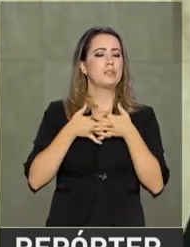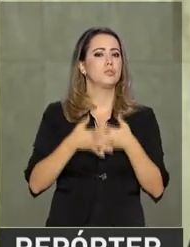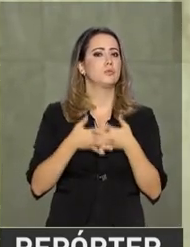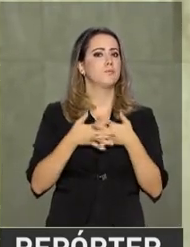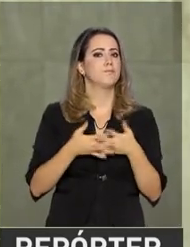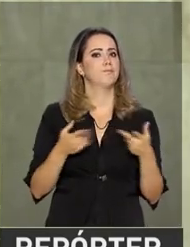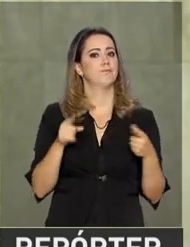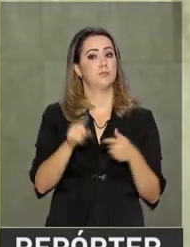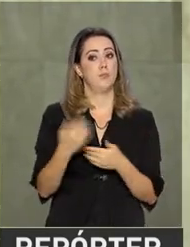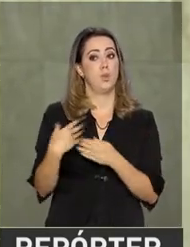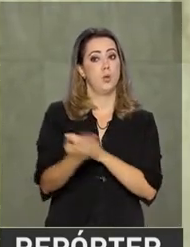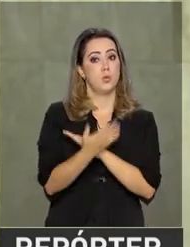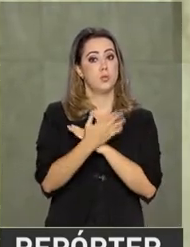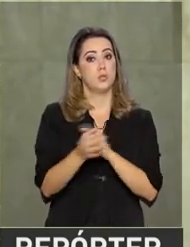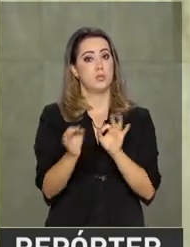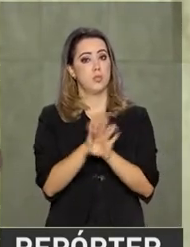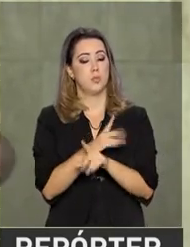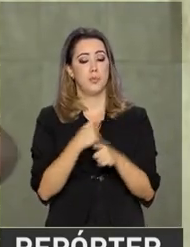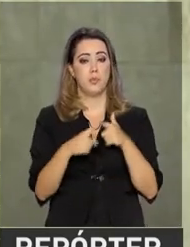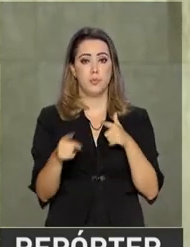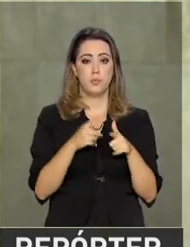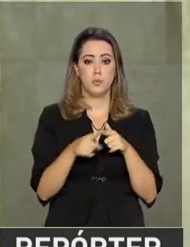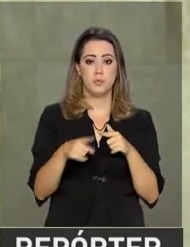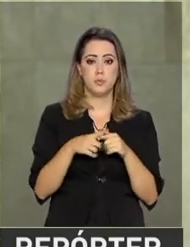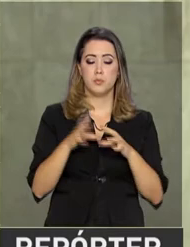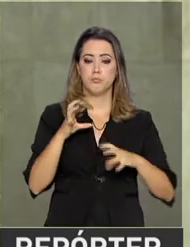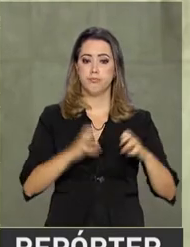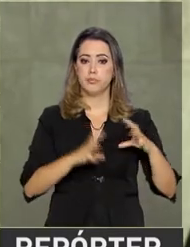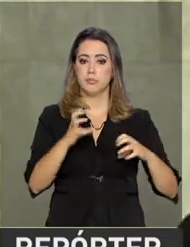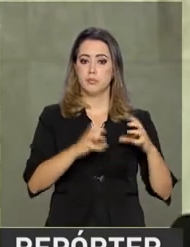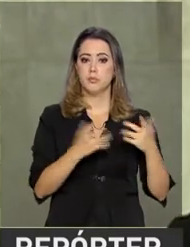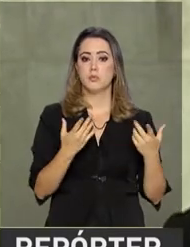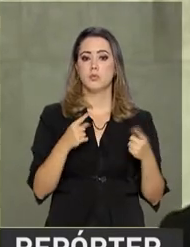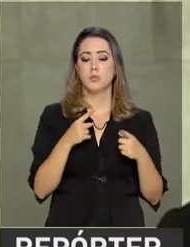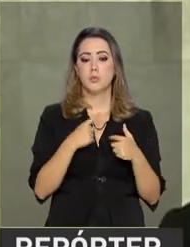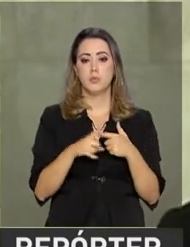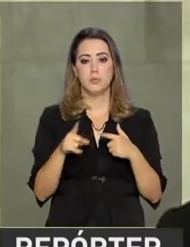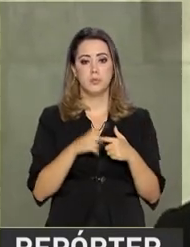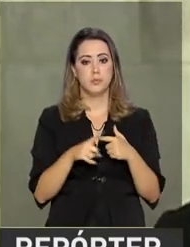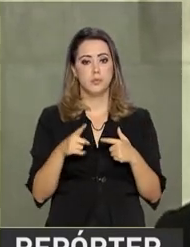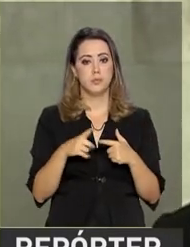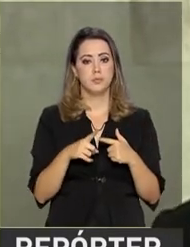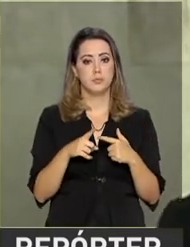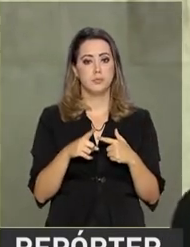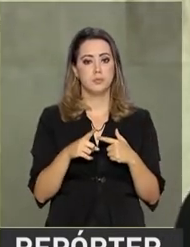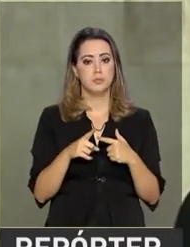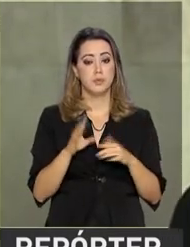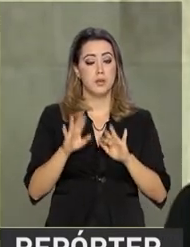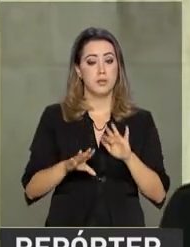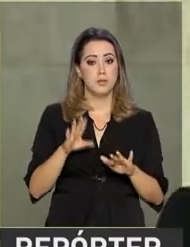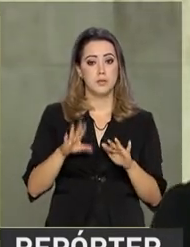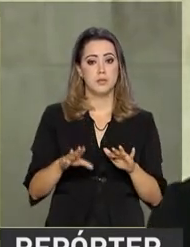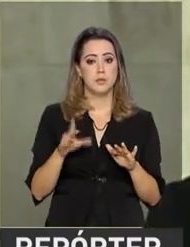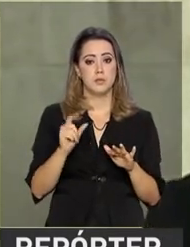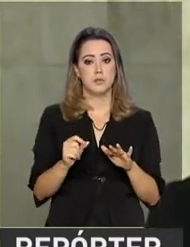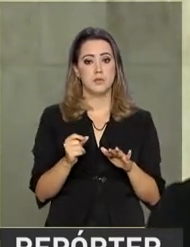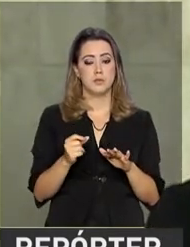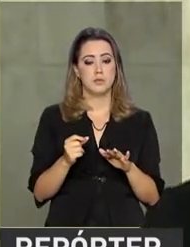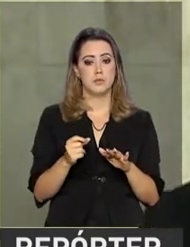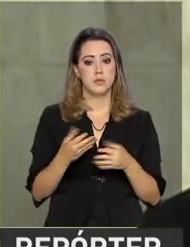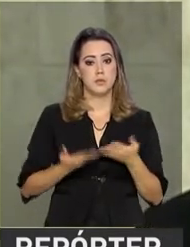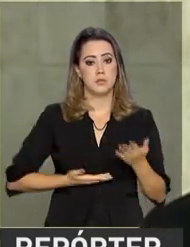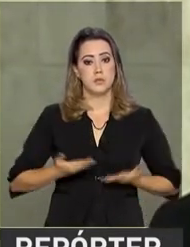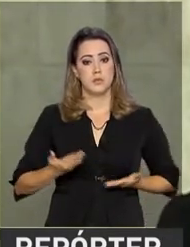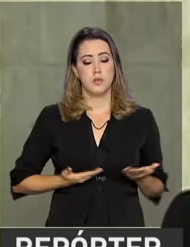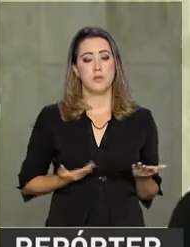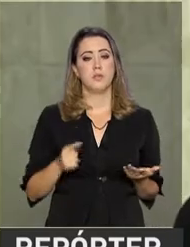nos ajudar a solucionar problemas de conflitos, problemas de muitas vezes até de prestação de